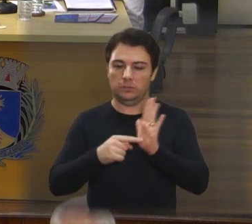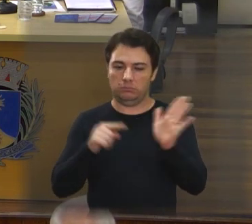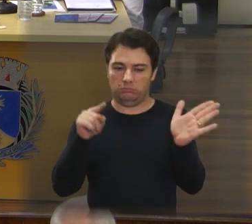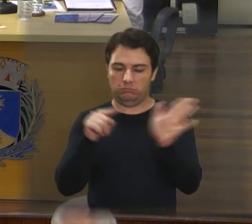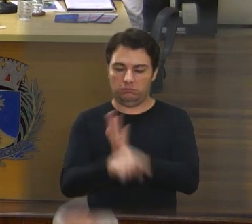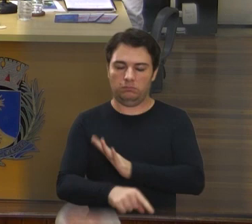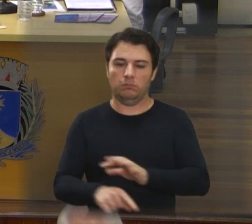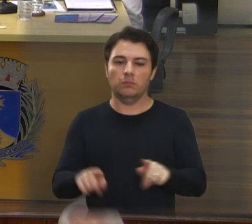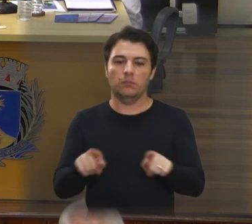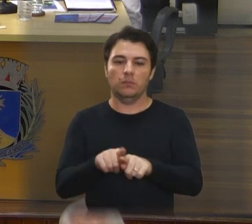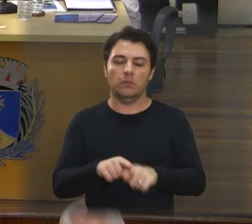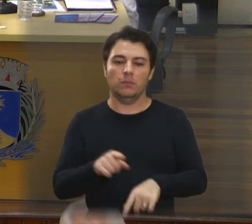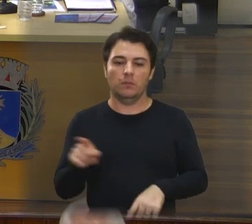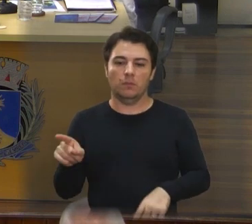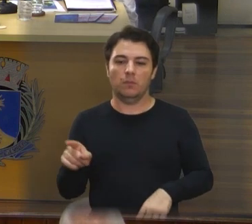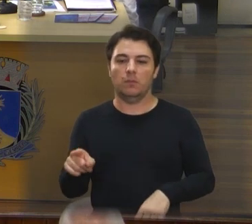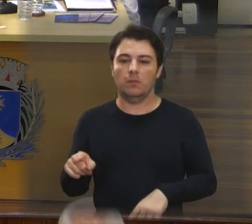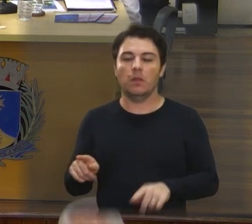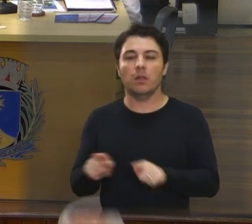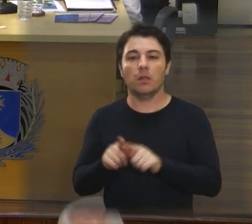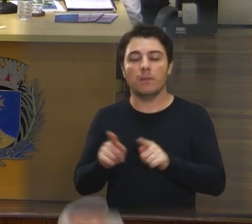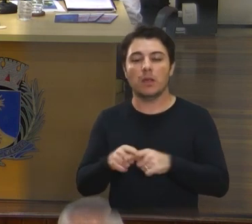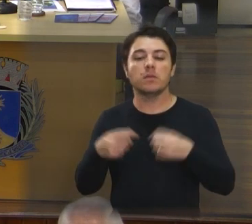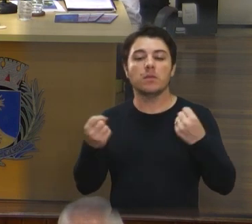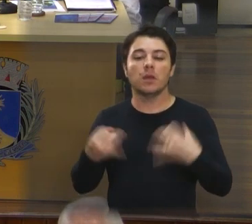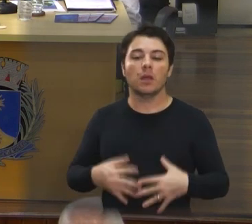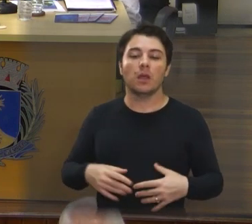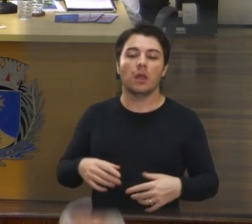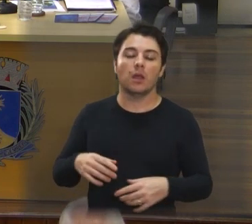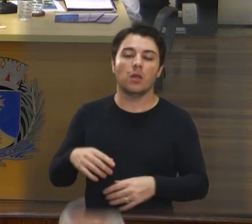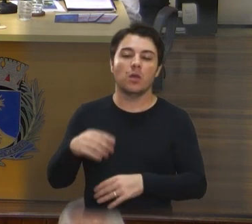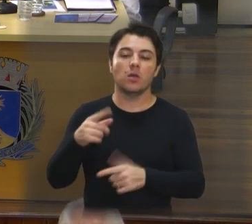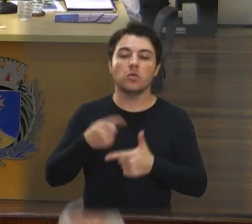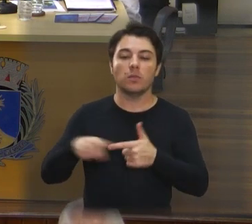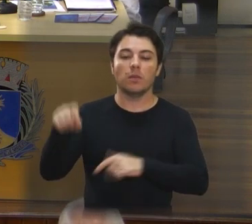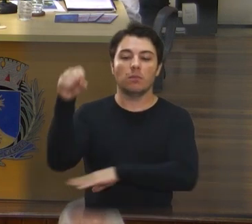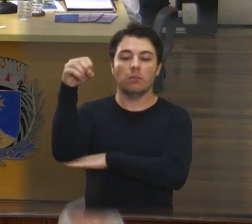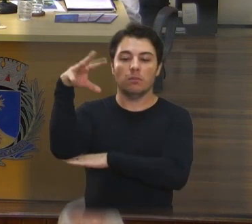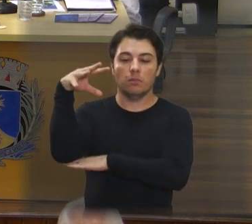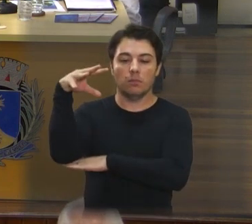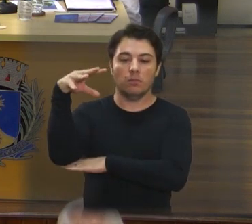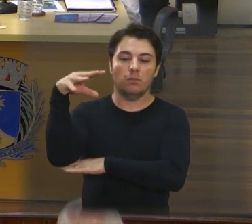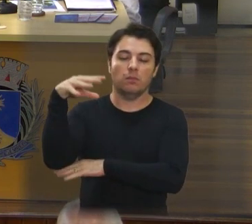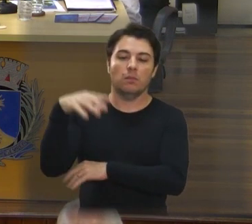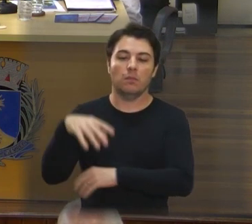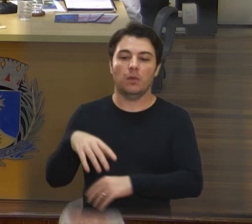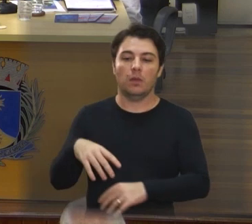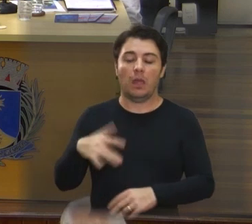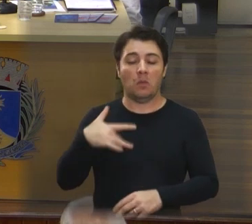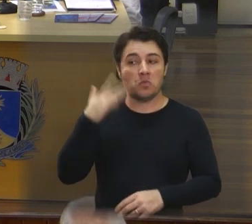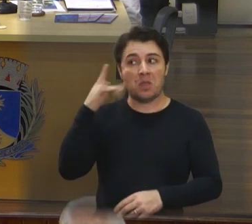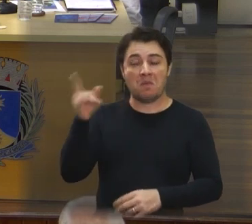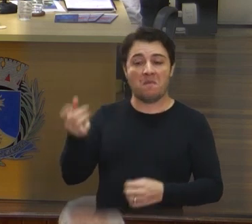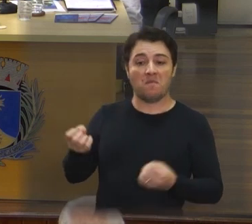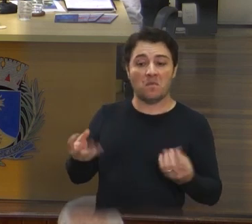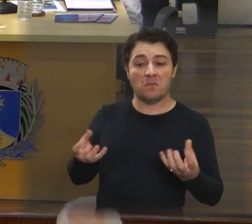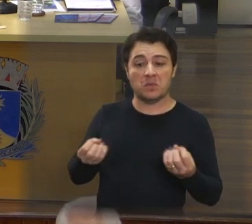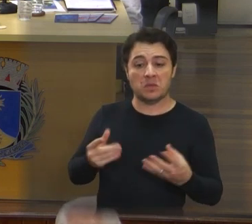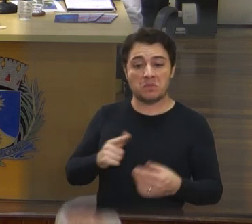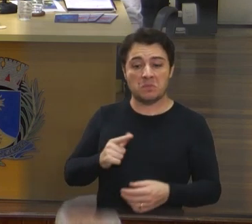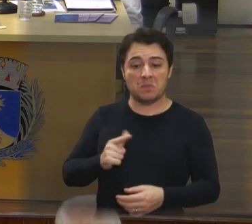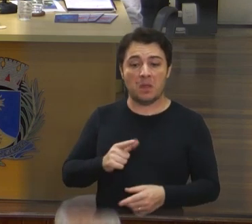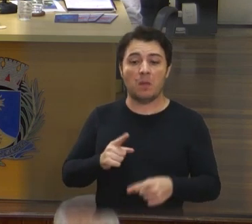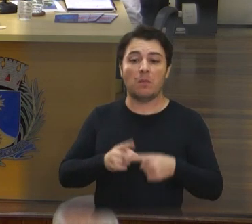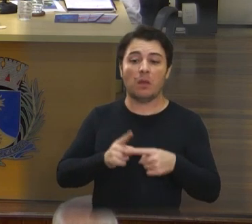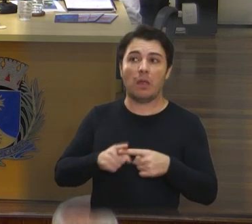que a gente vem trabalhando e algumas explicações quanto à poste né que ele é o são os investimentos não sei se ele tem esse dado aqui em